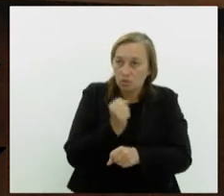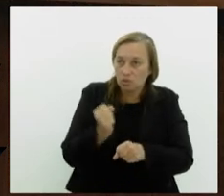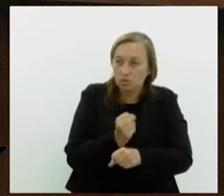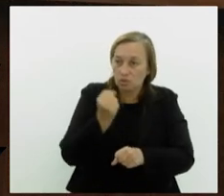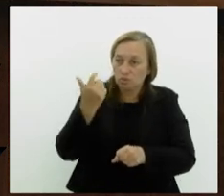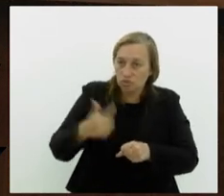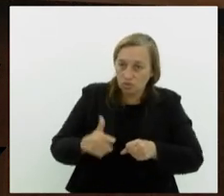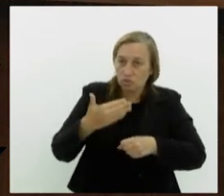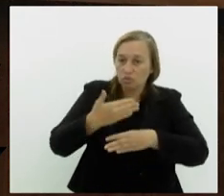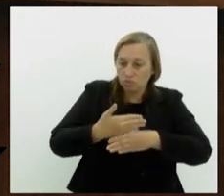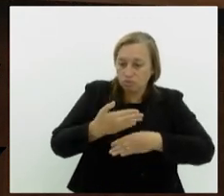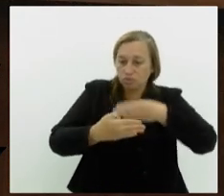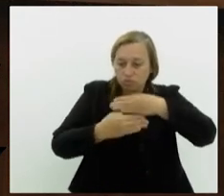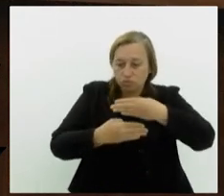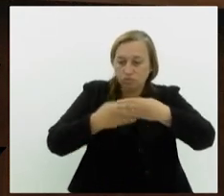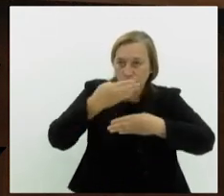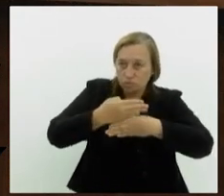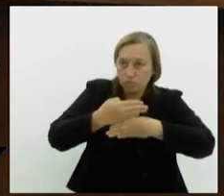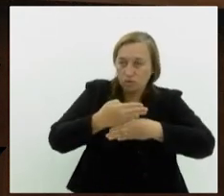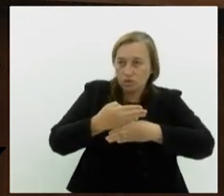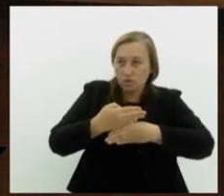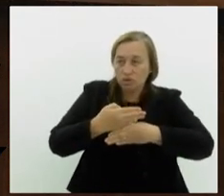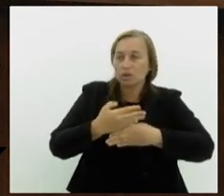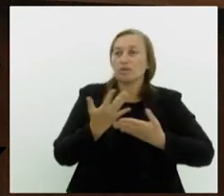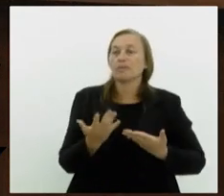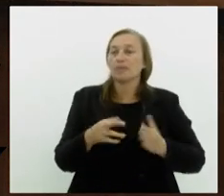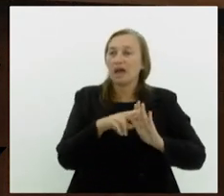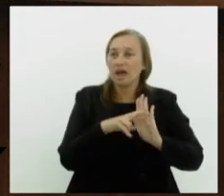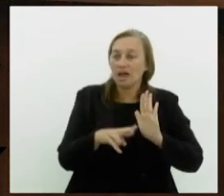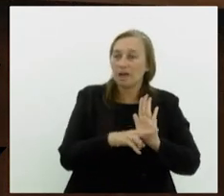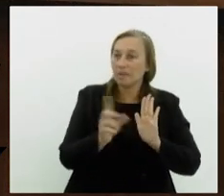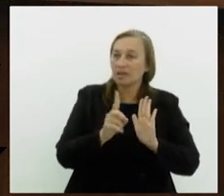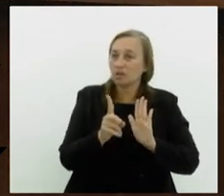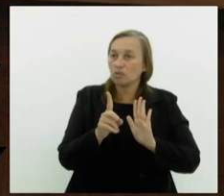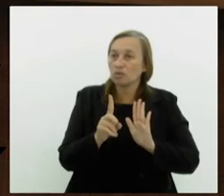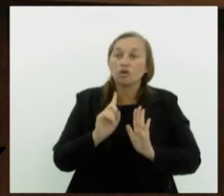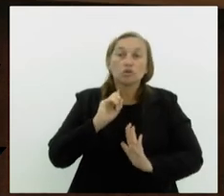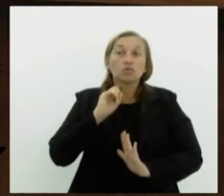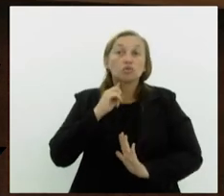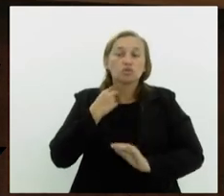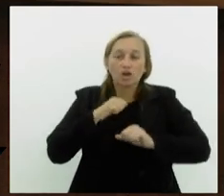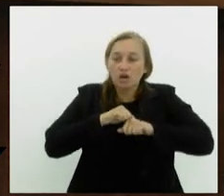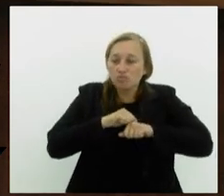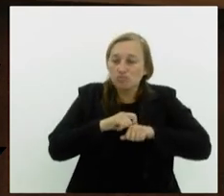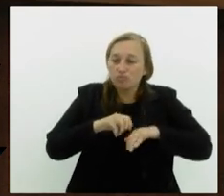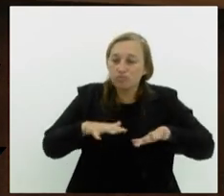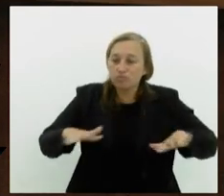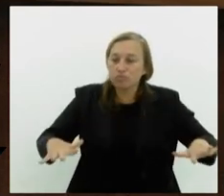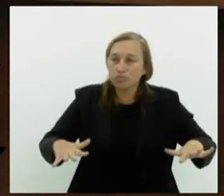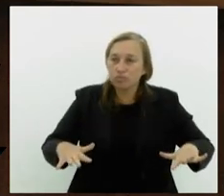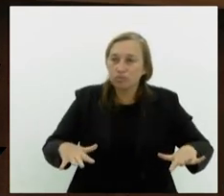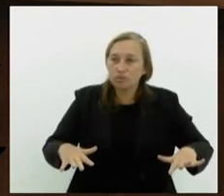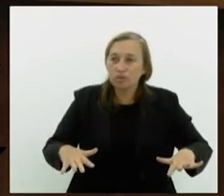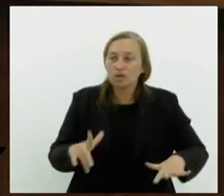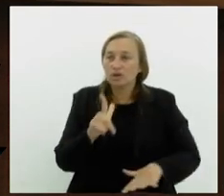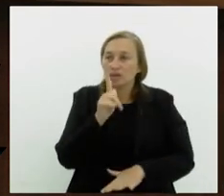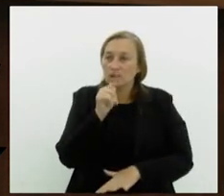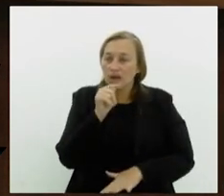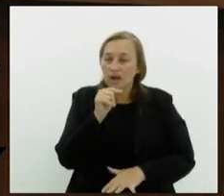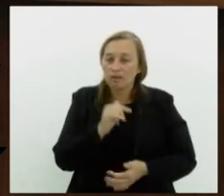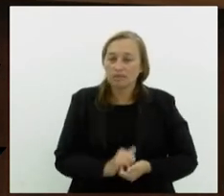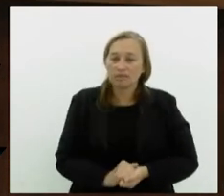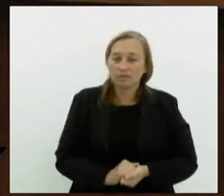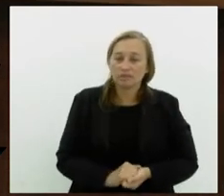barragem, tomou as medidas necessárias para que não contaminasse a distribuição de água e,